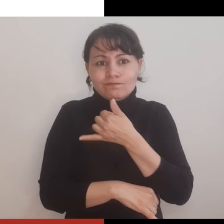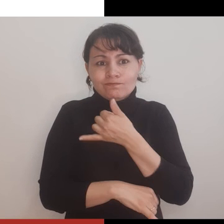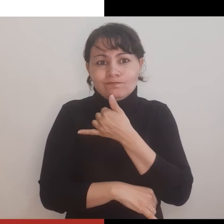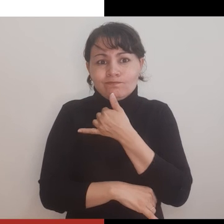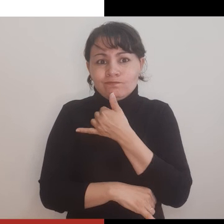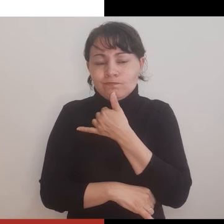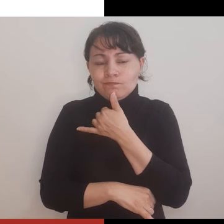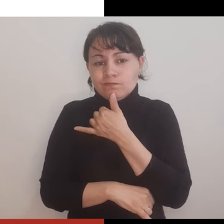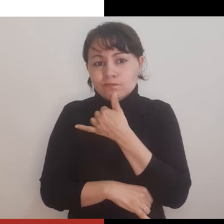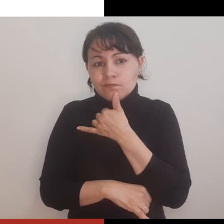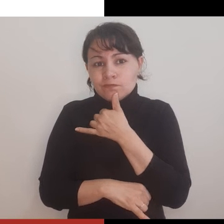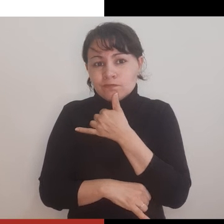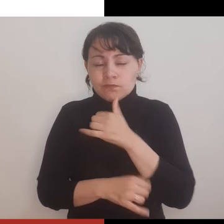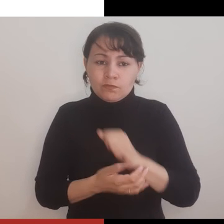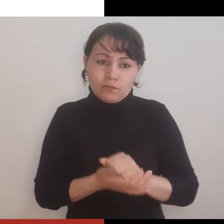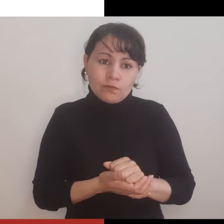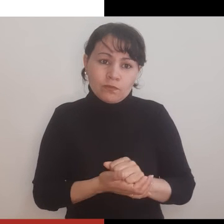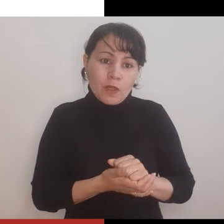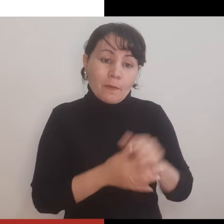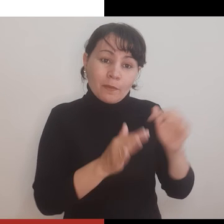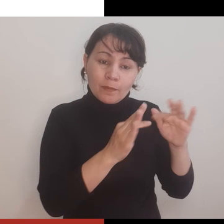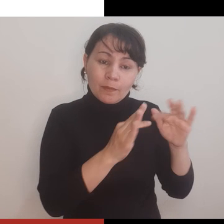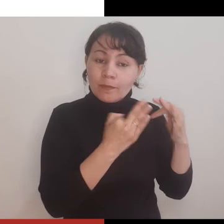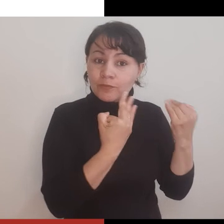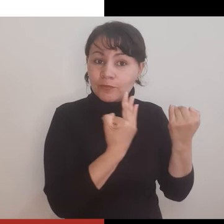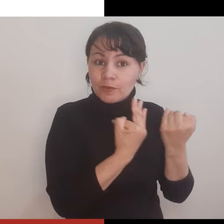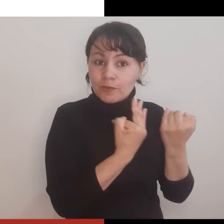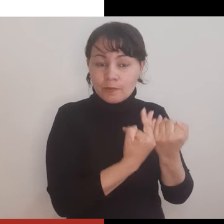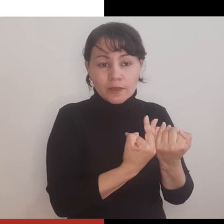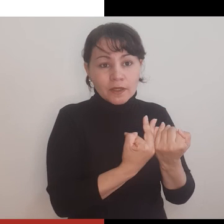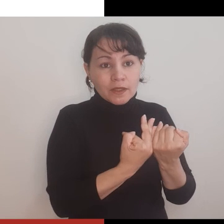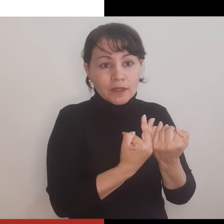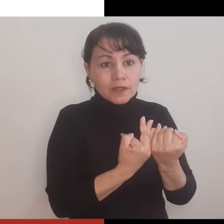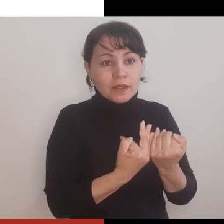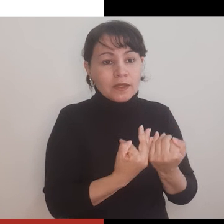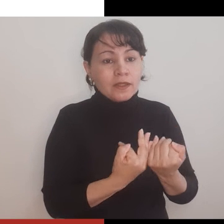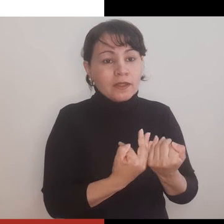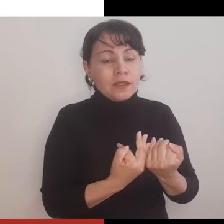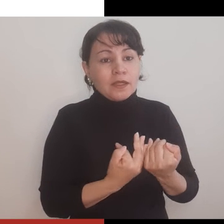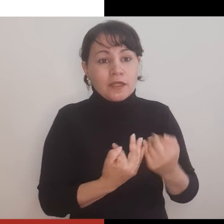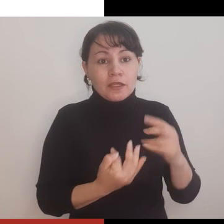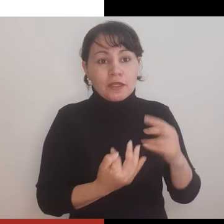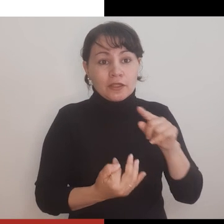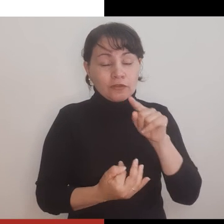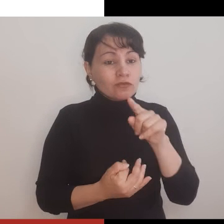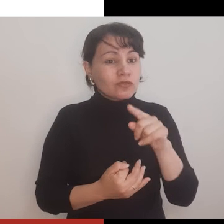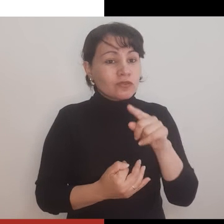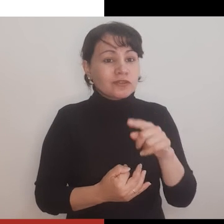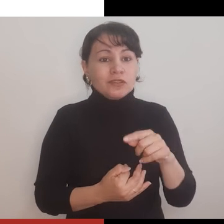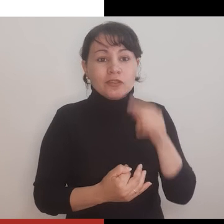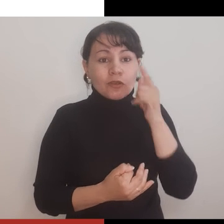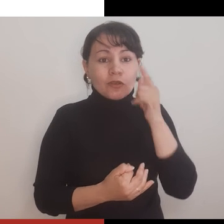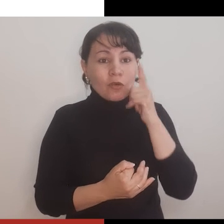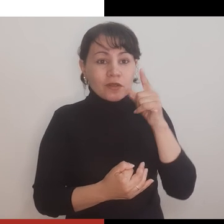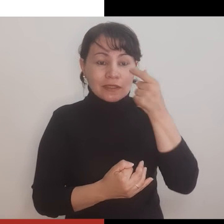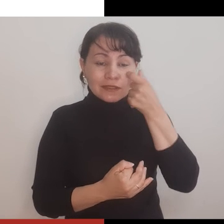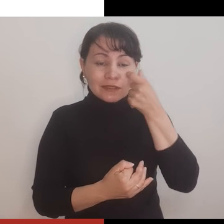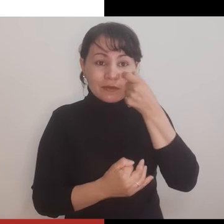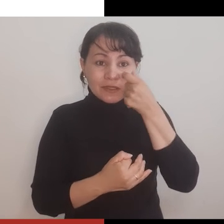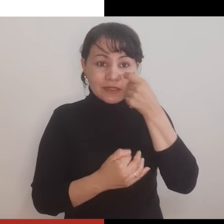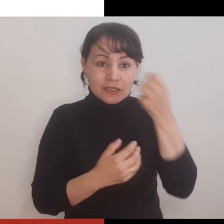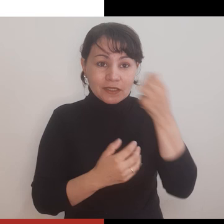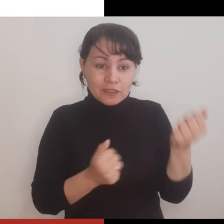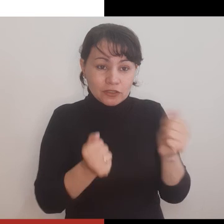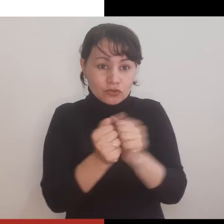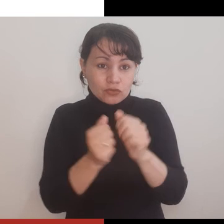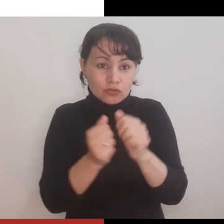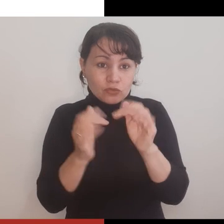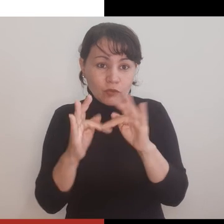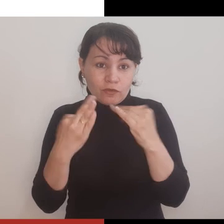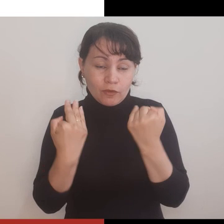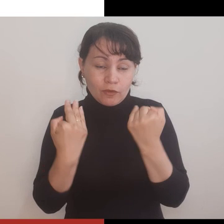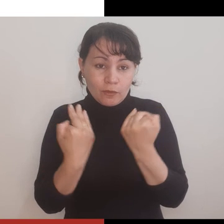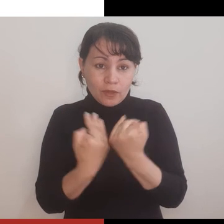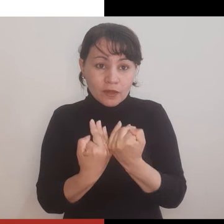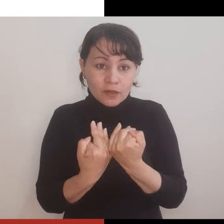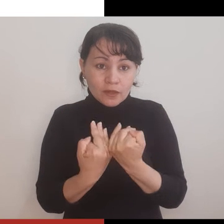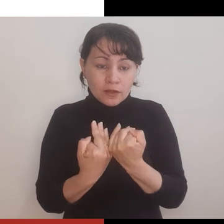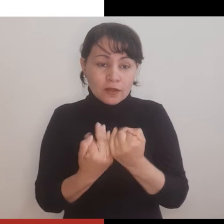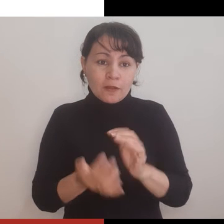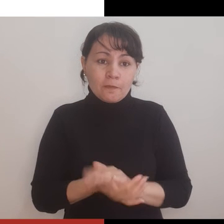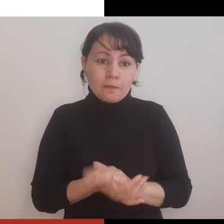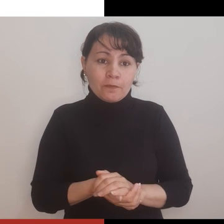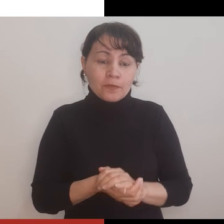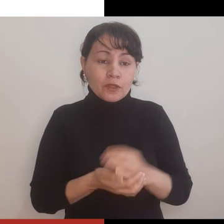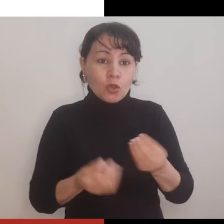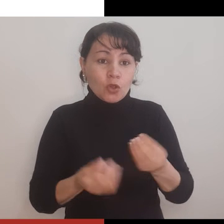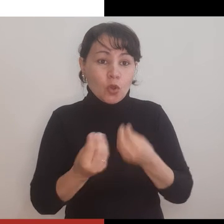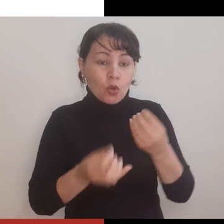notícias para o familiar, uma vez que você não vai estar presencialmente, né, com a família, e também